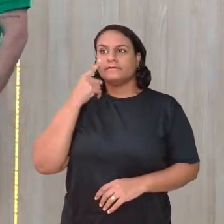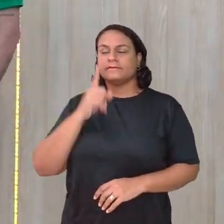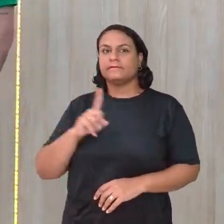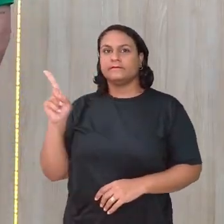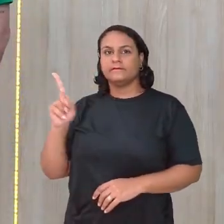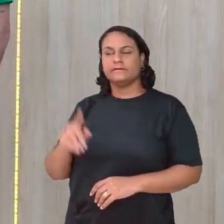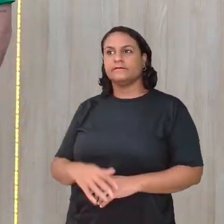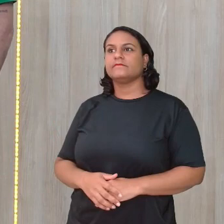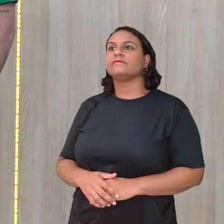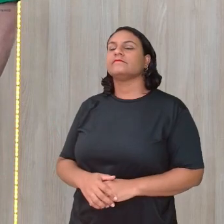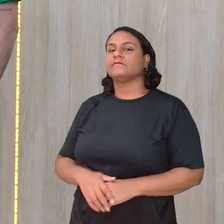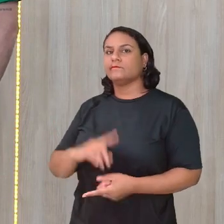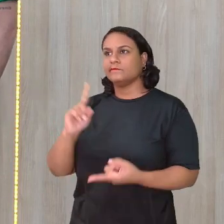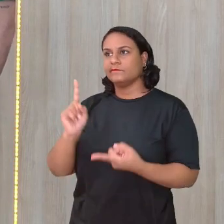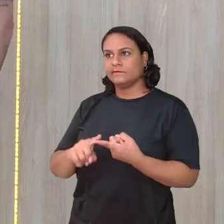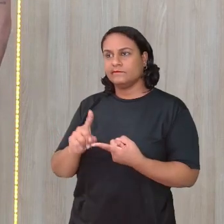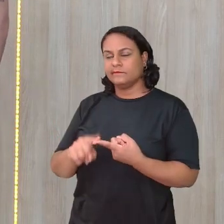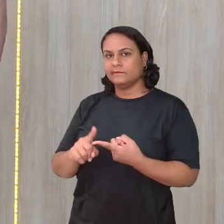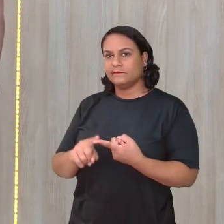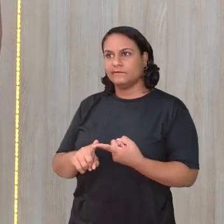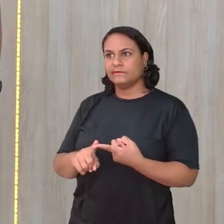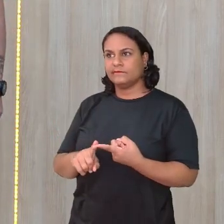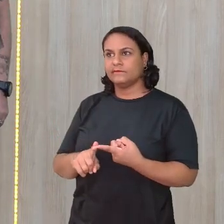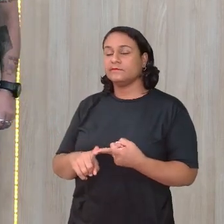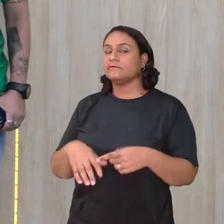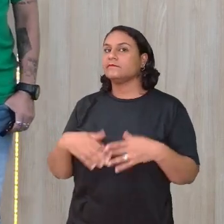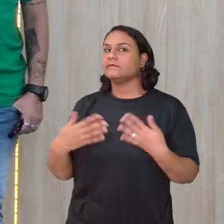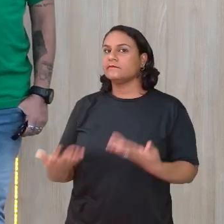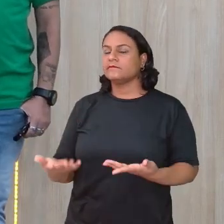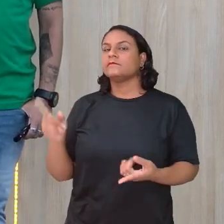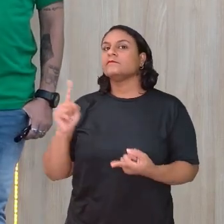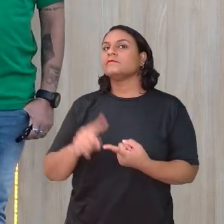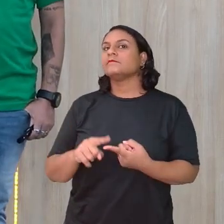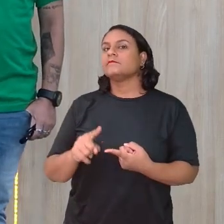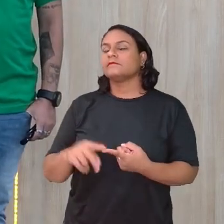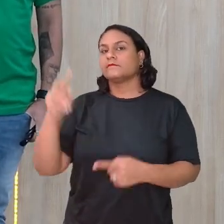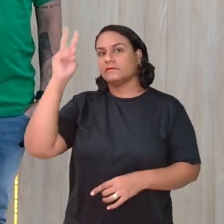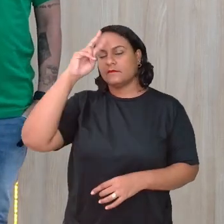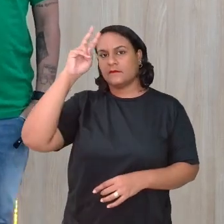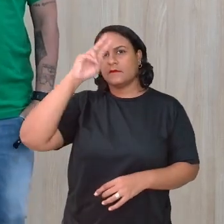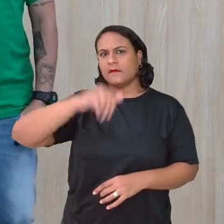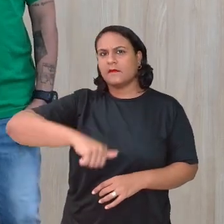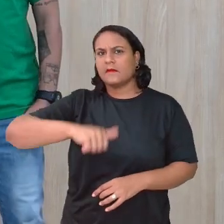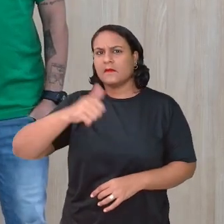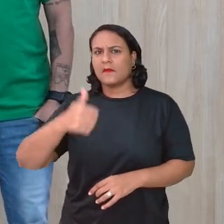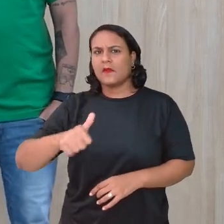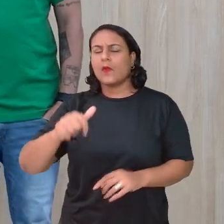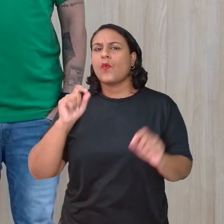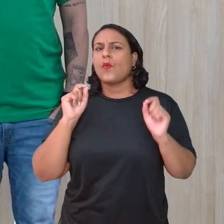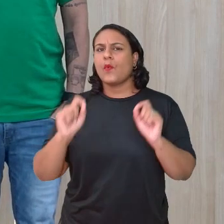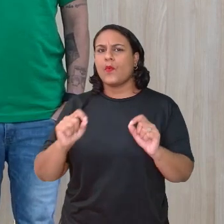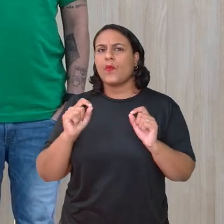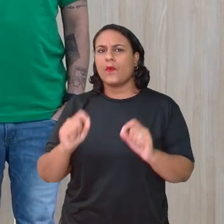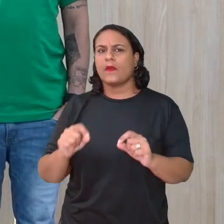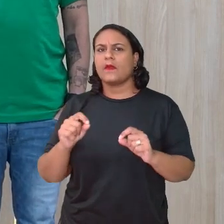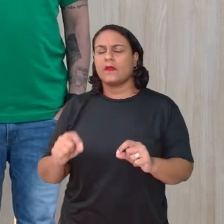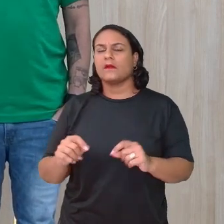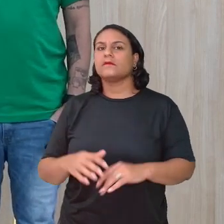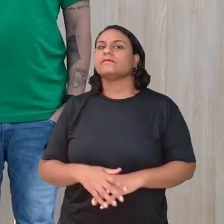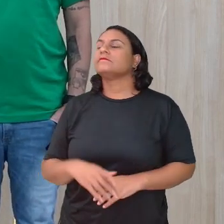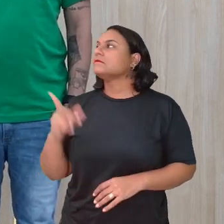viu, ó, casos favoráveis. Nos casos favoráveis, lembra que a gente está analisando a seguinte situação. Ao